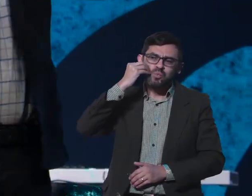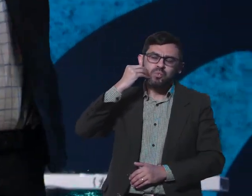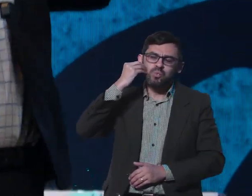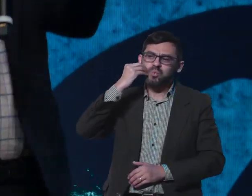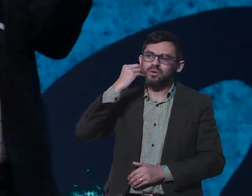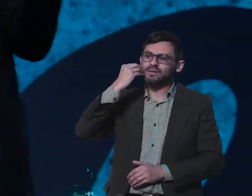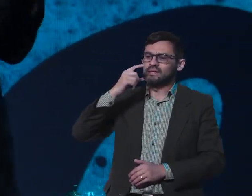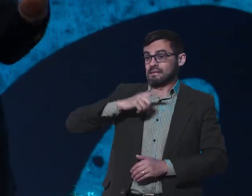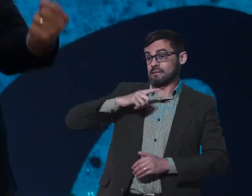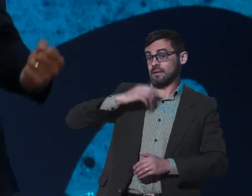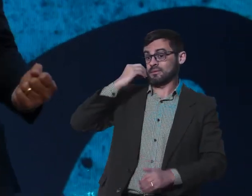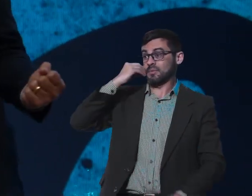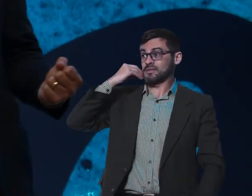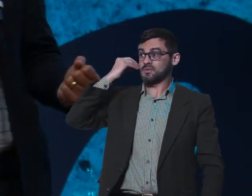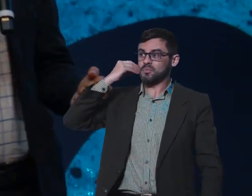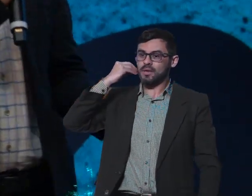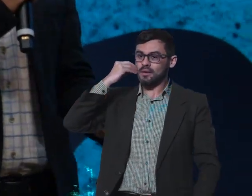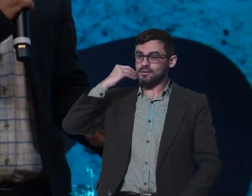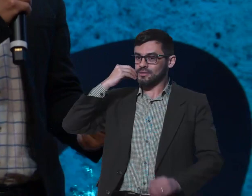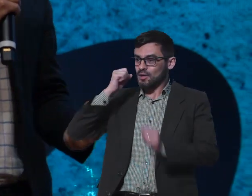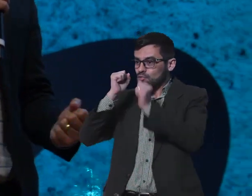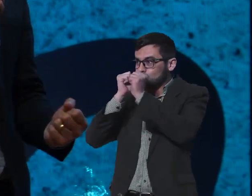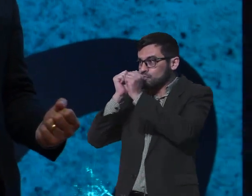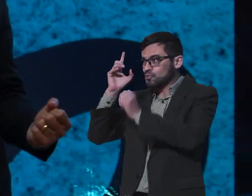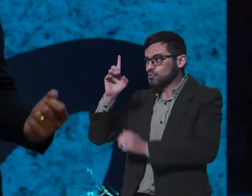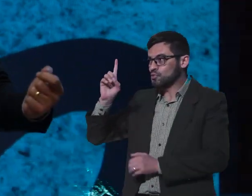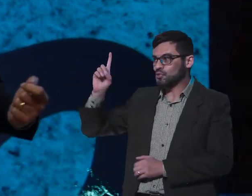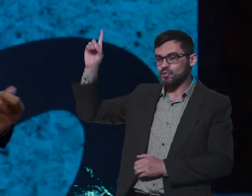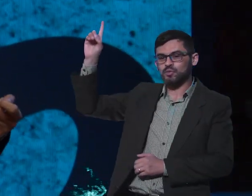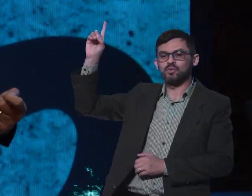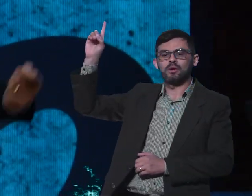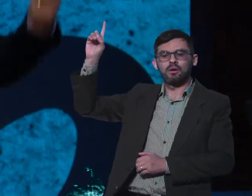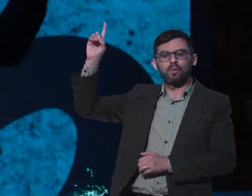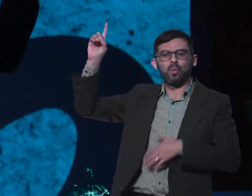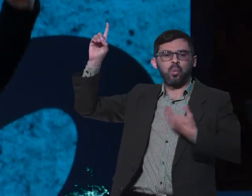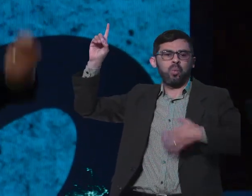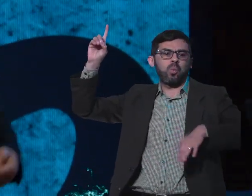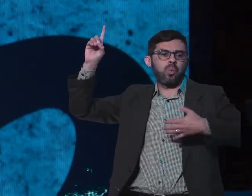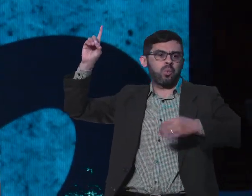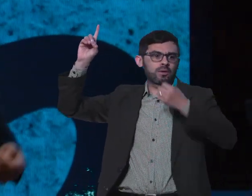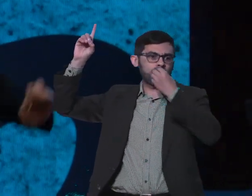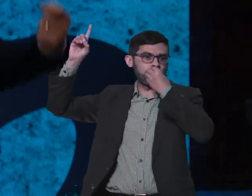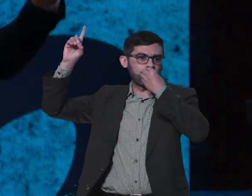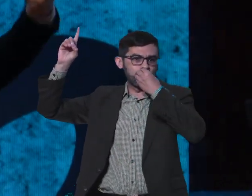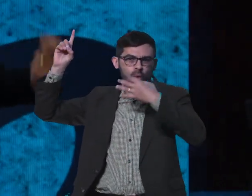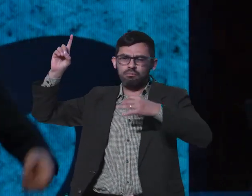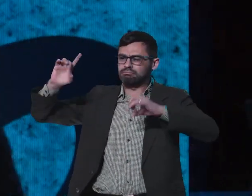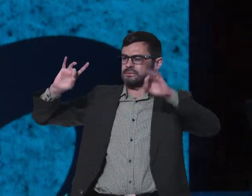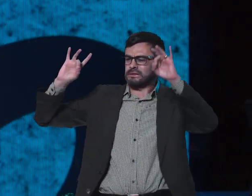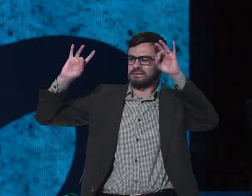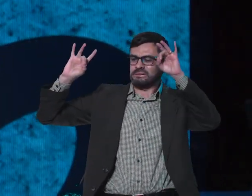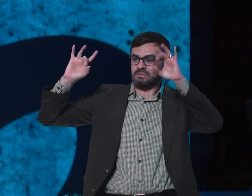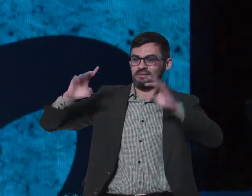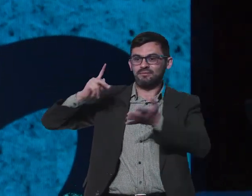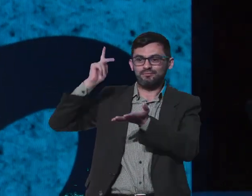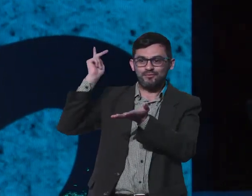Ter uma experiência com Deus é algo que vale muito a pena.